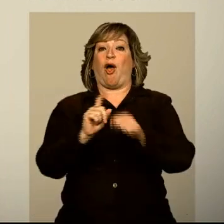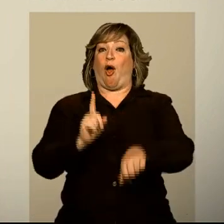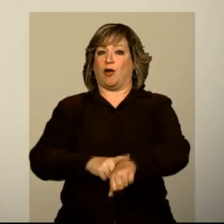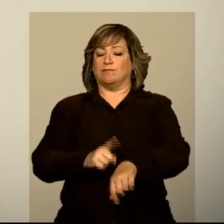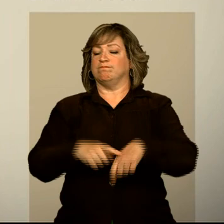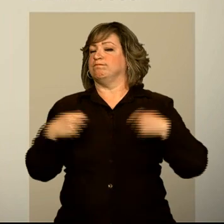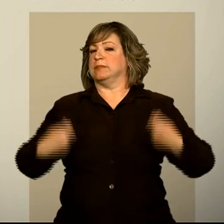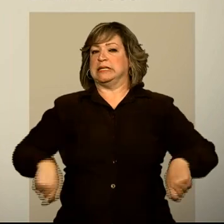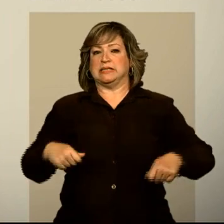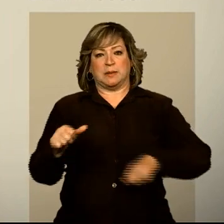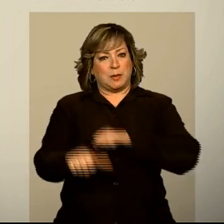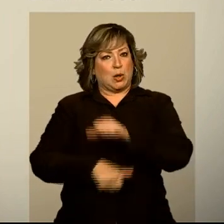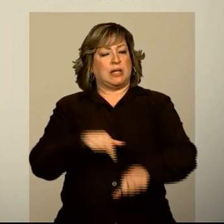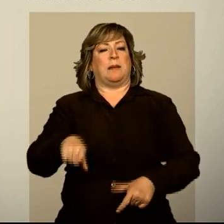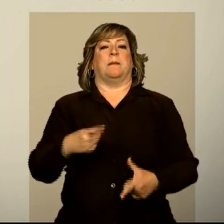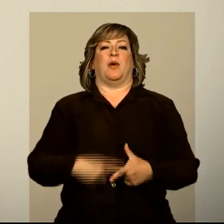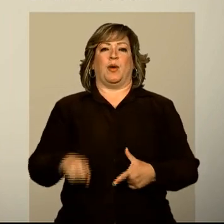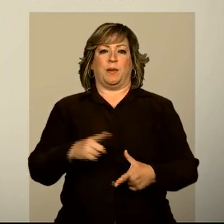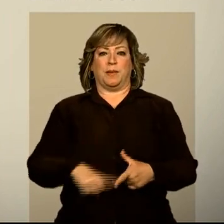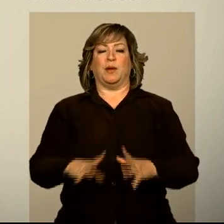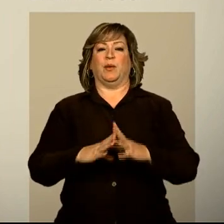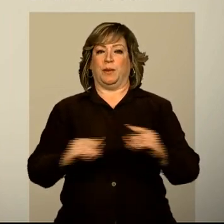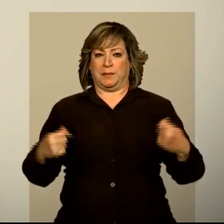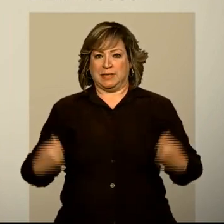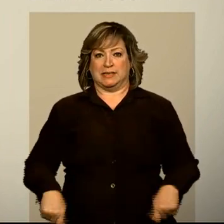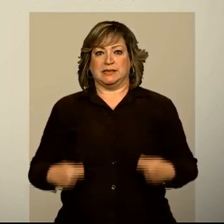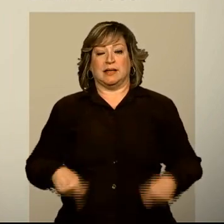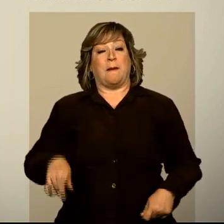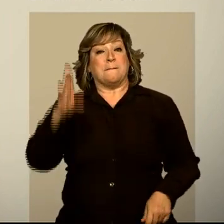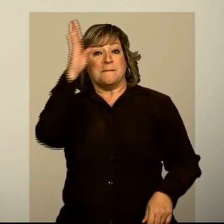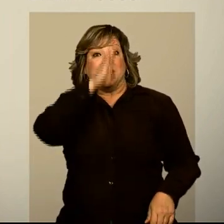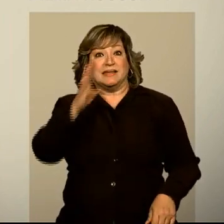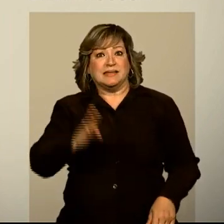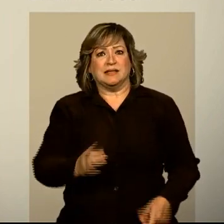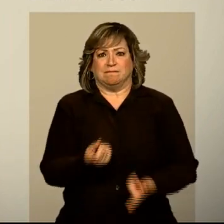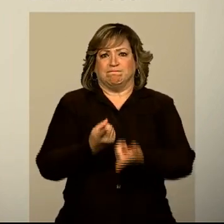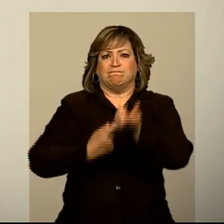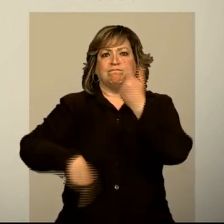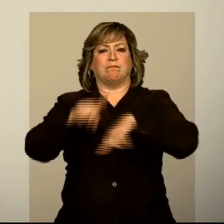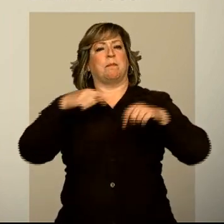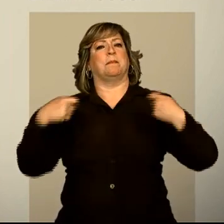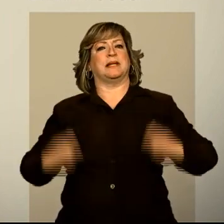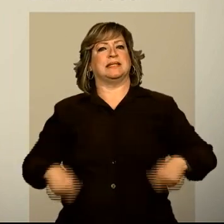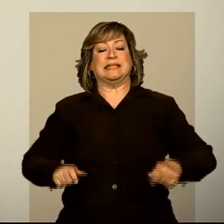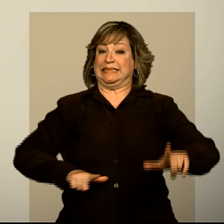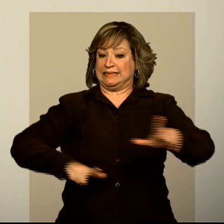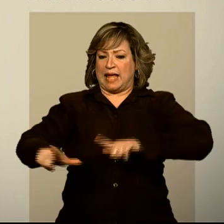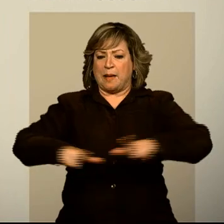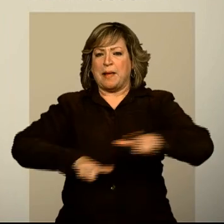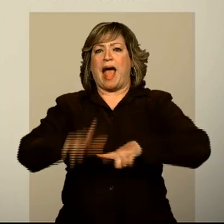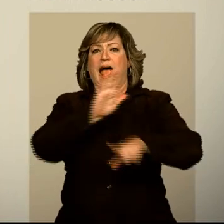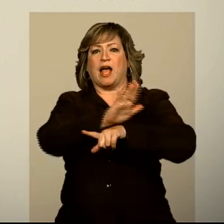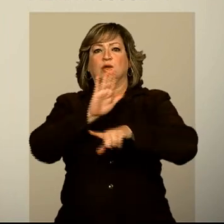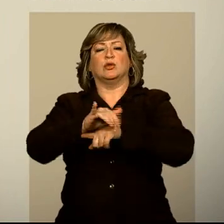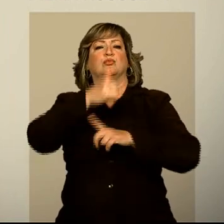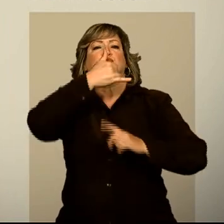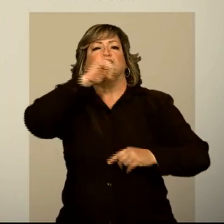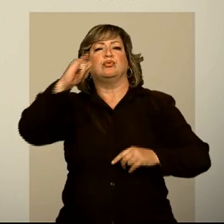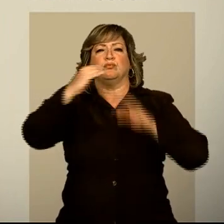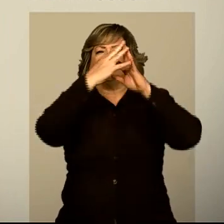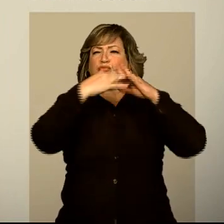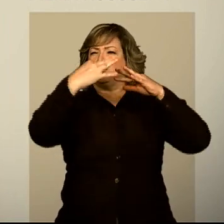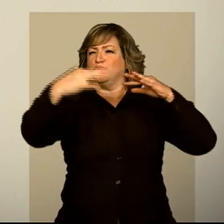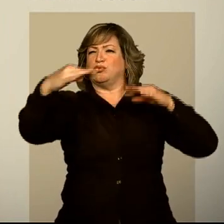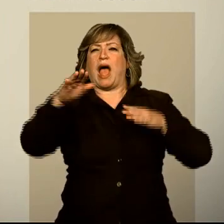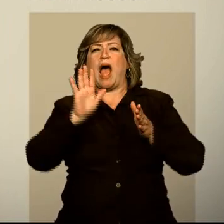que era hora de mudar essa situação que era hora do Brasil dar um salto e trabalhar para levar energia elétrica